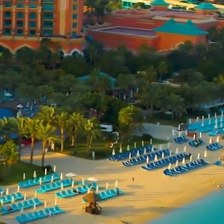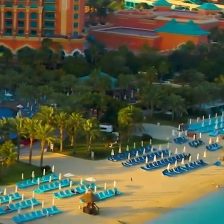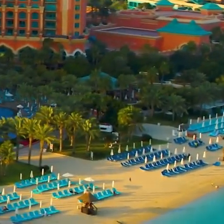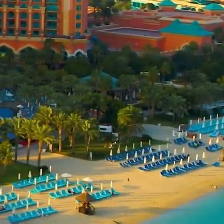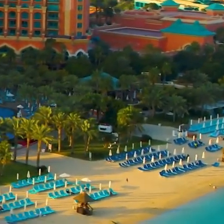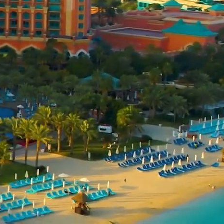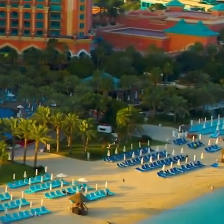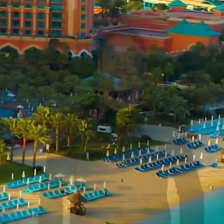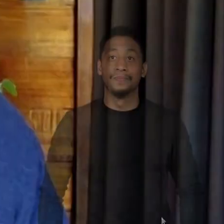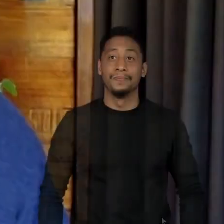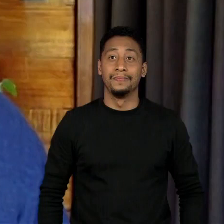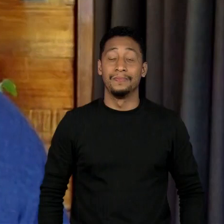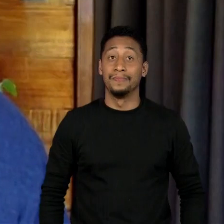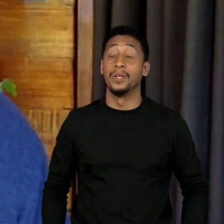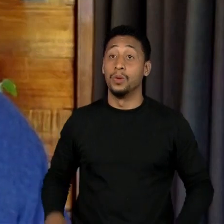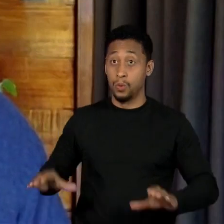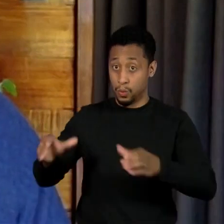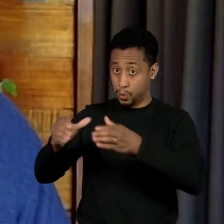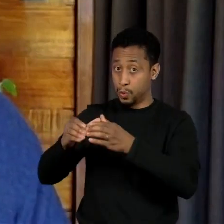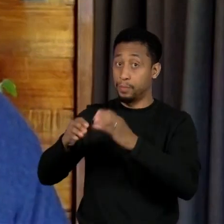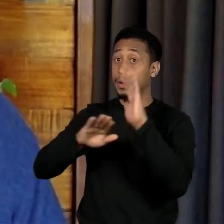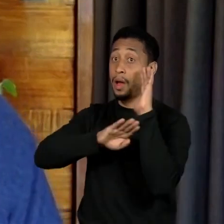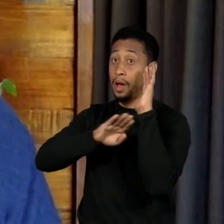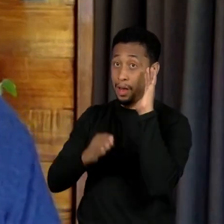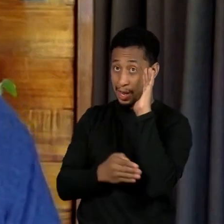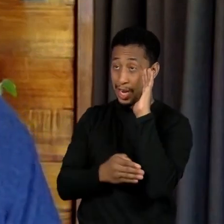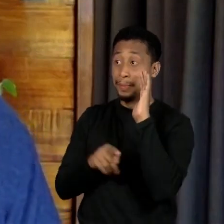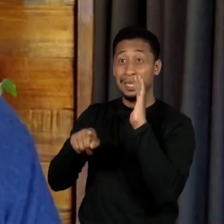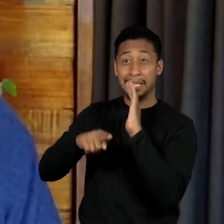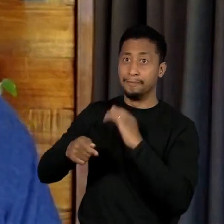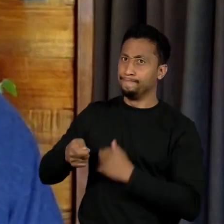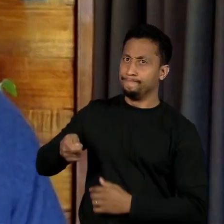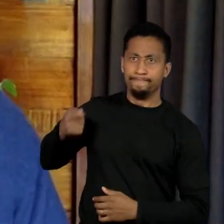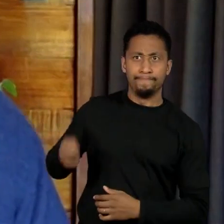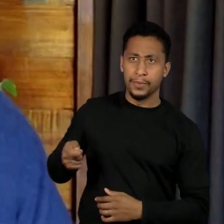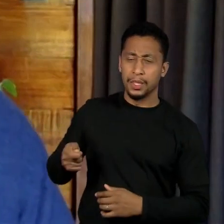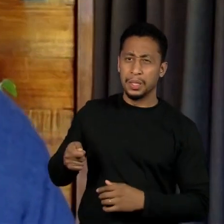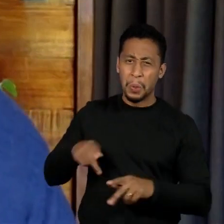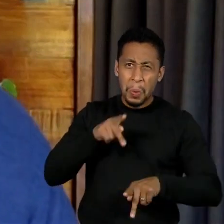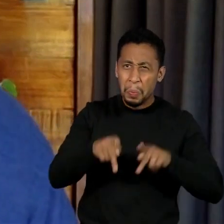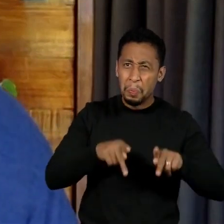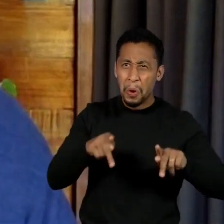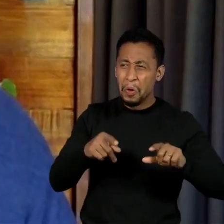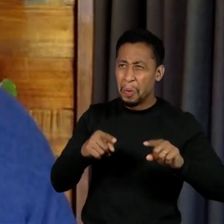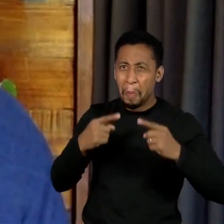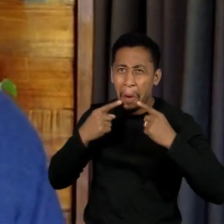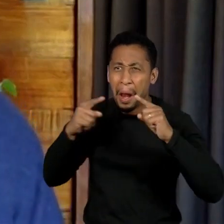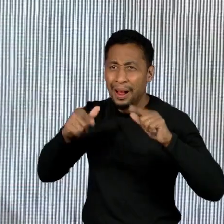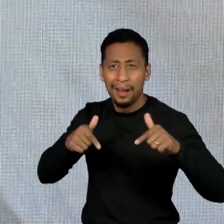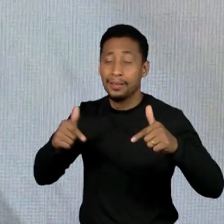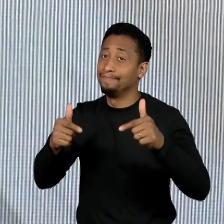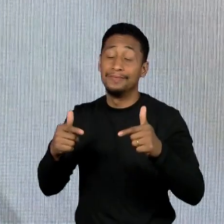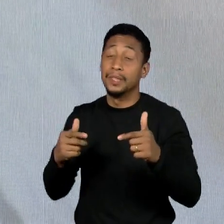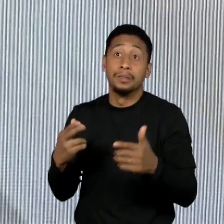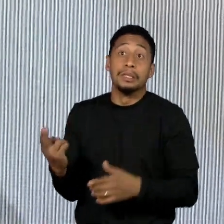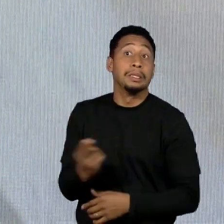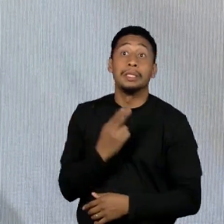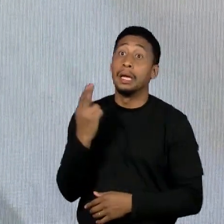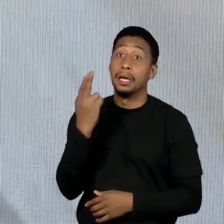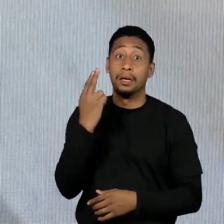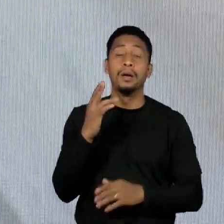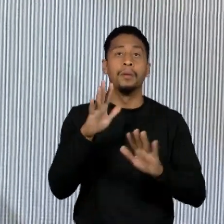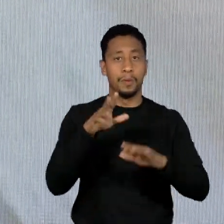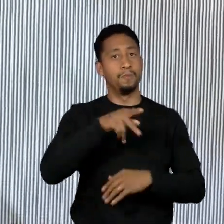Os Emirados Árabes é uma ditadura que não permite sequer manifestação pública. Mas a gente tem também na presidência da